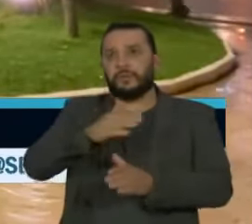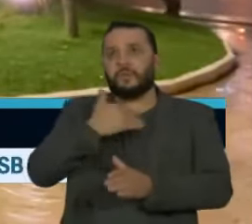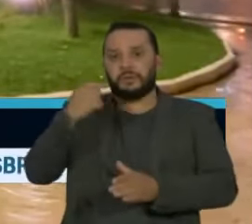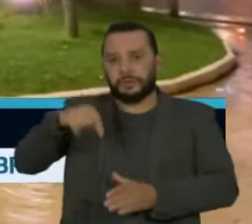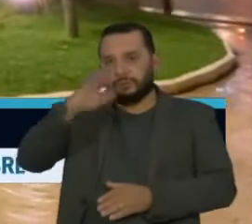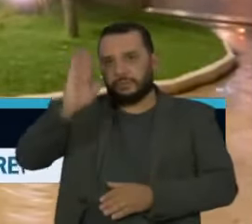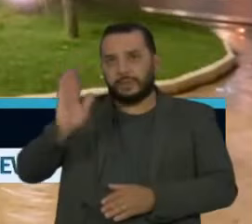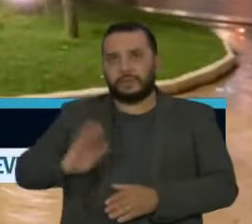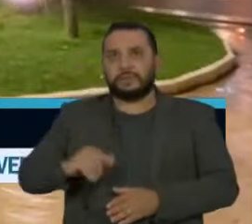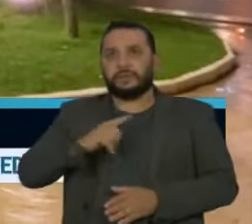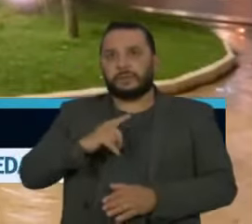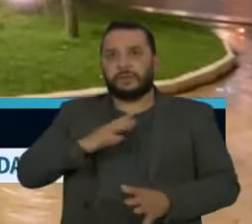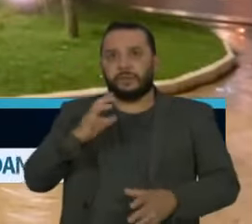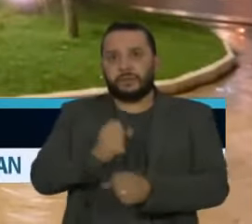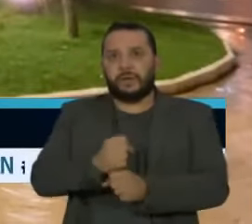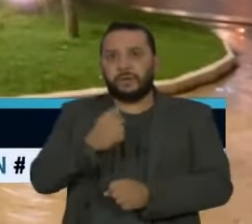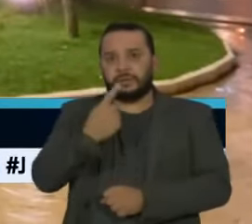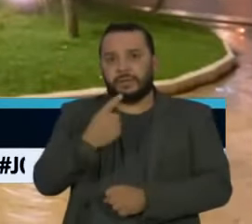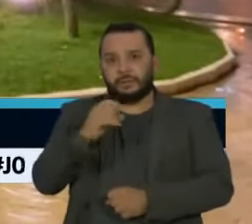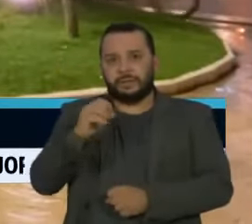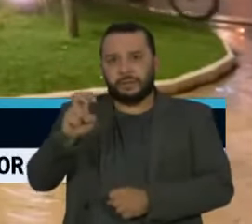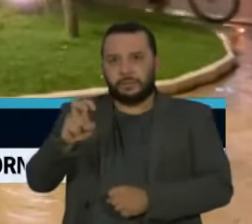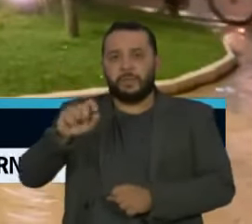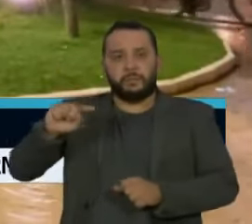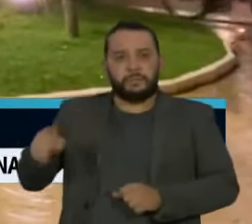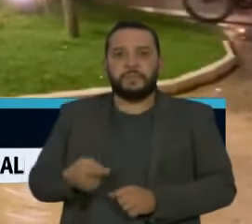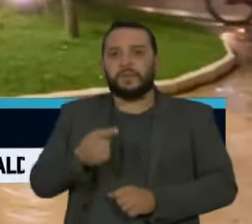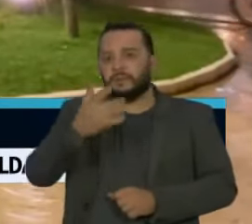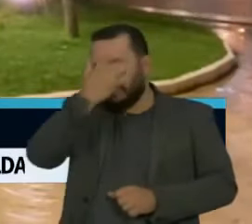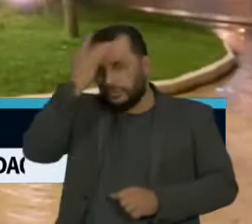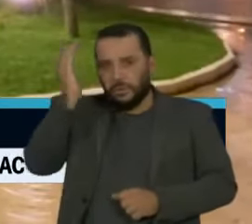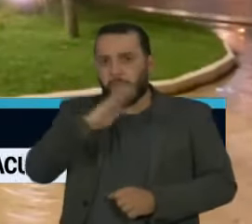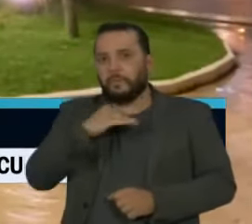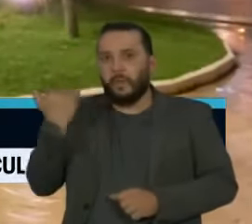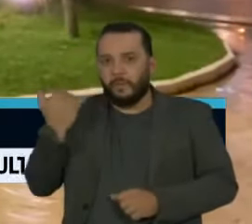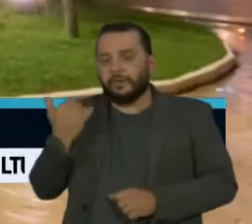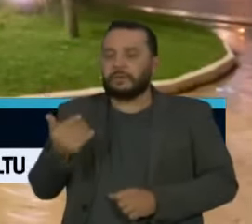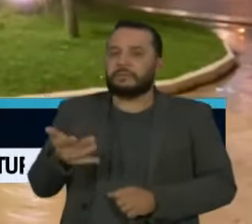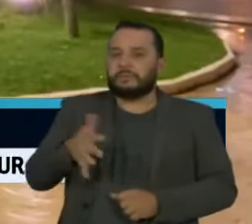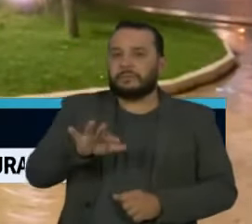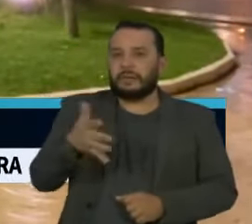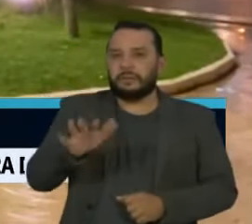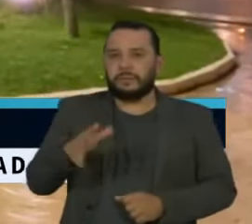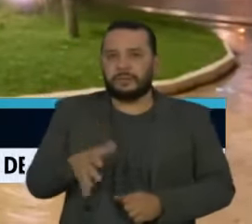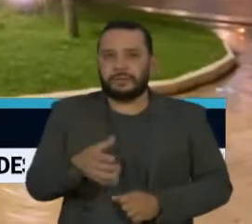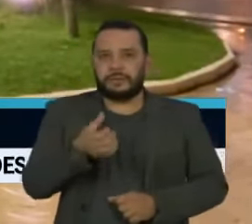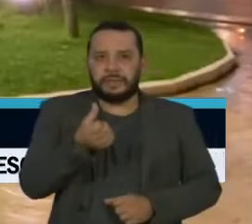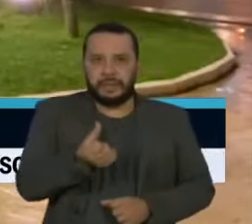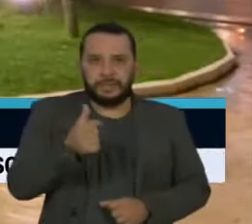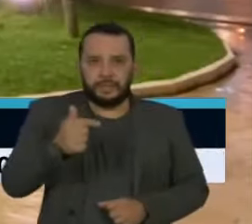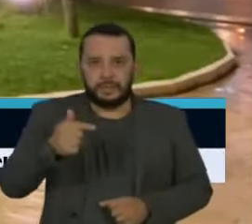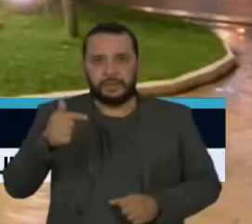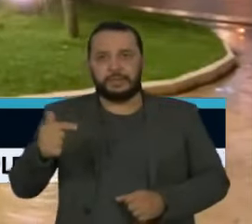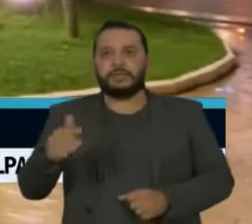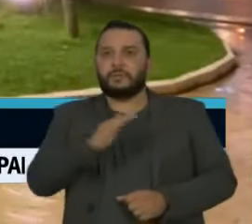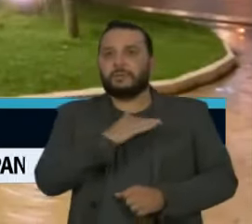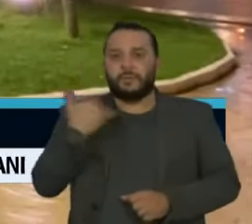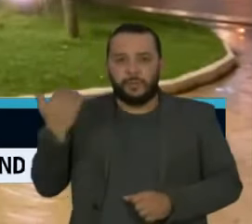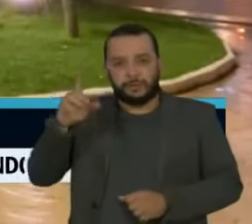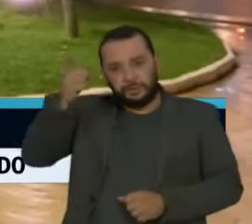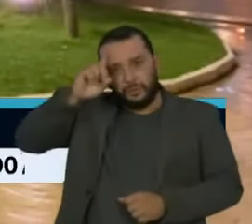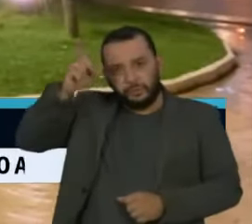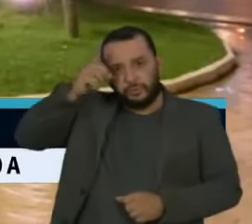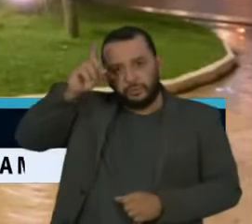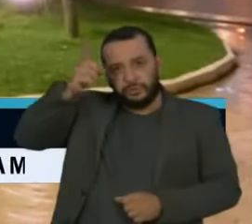já são mais de 105 mil vítimas. Em média, esse número representa 677 óbitos por